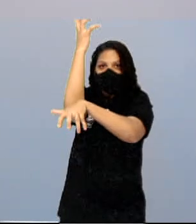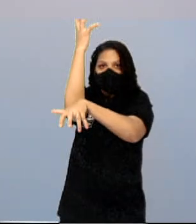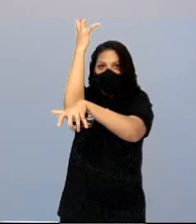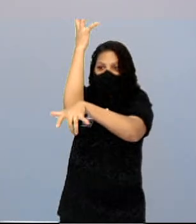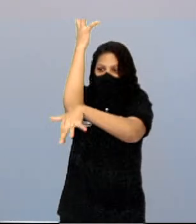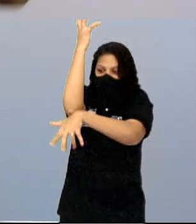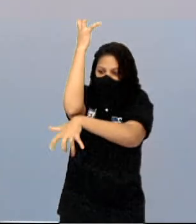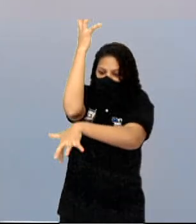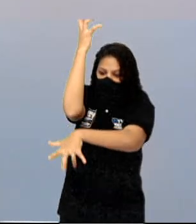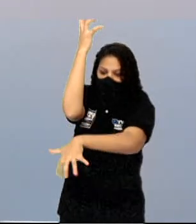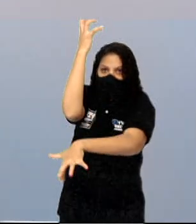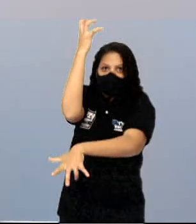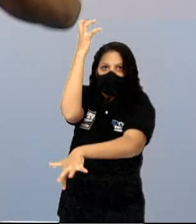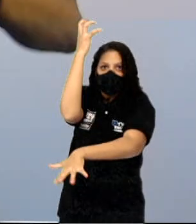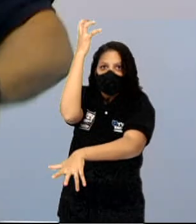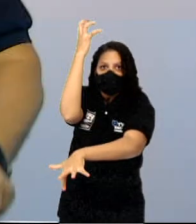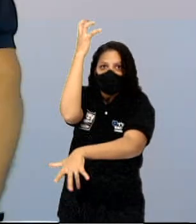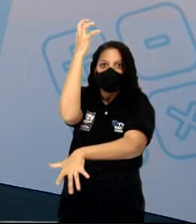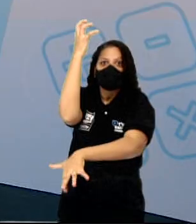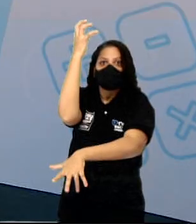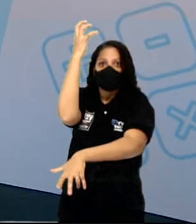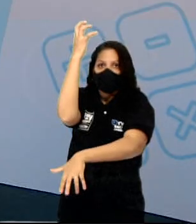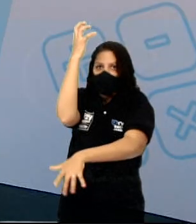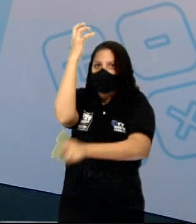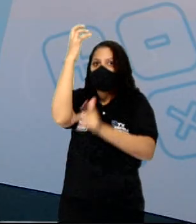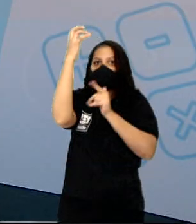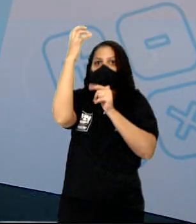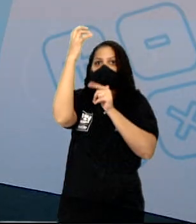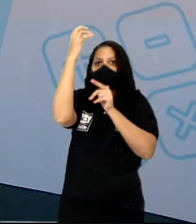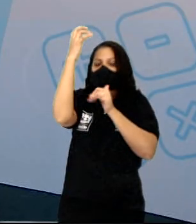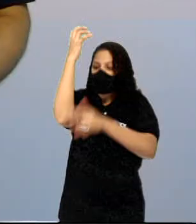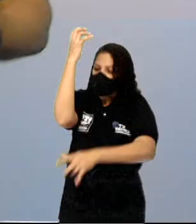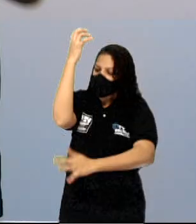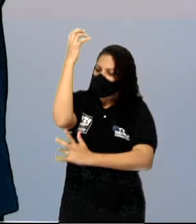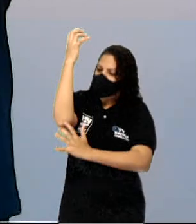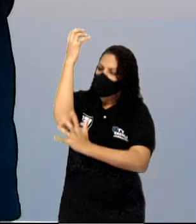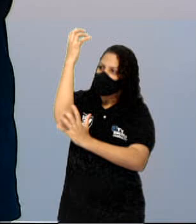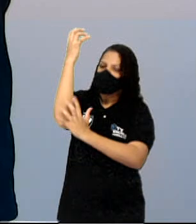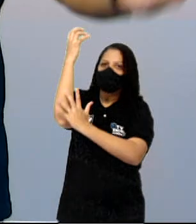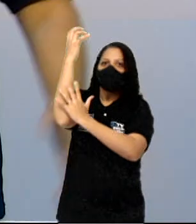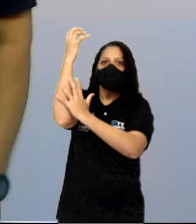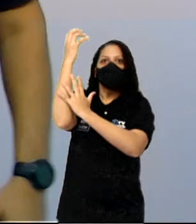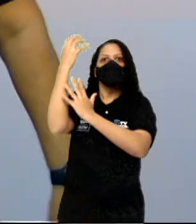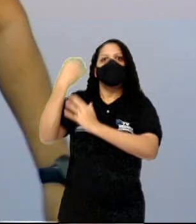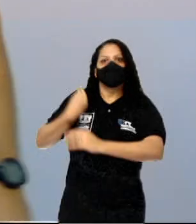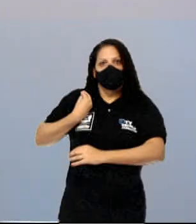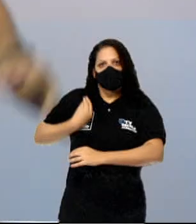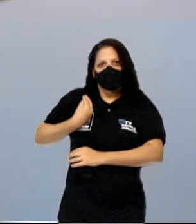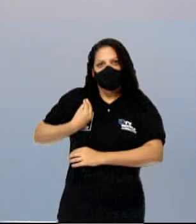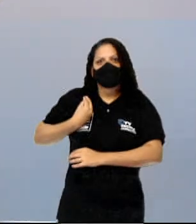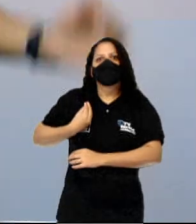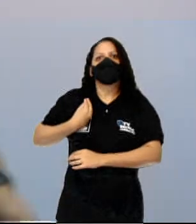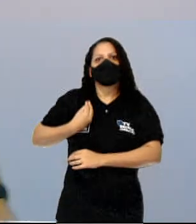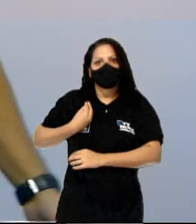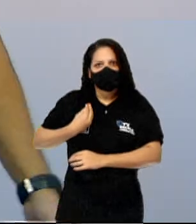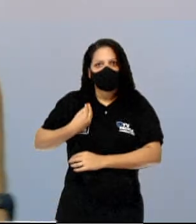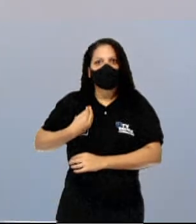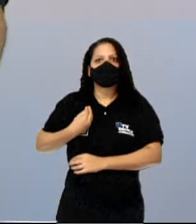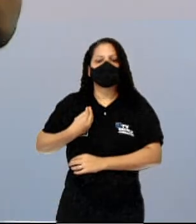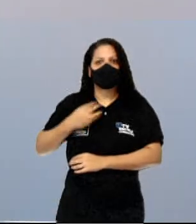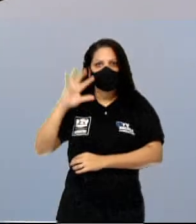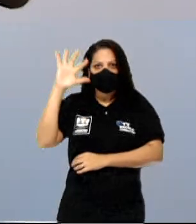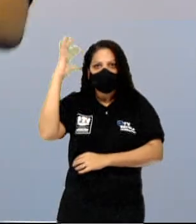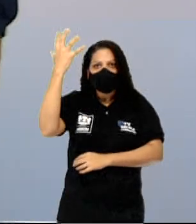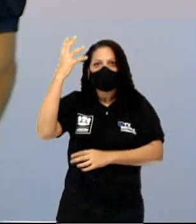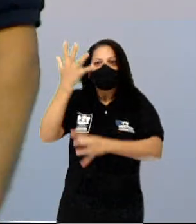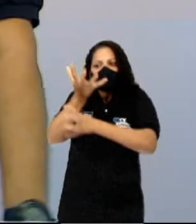absorver nutrientes, elas vão buscar água lá embaixo e assim elas conseguem sobreviver no período mais seco.